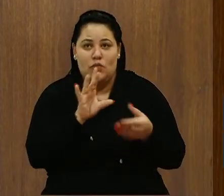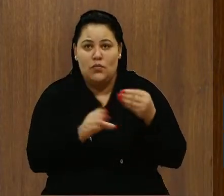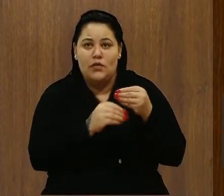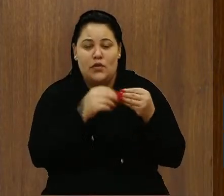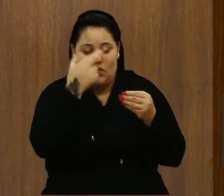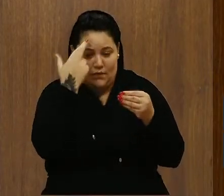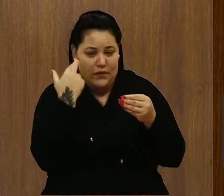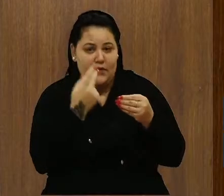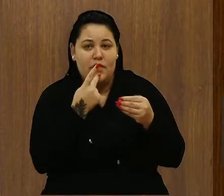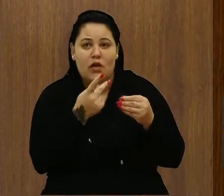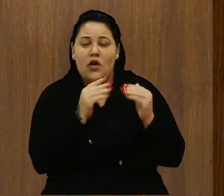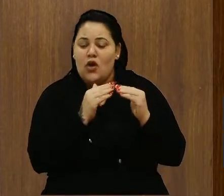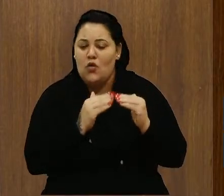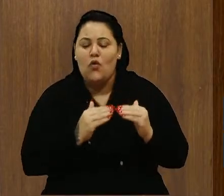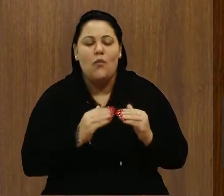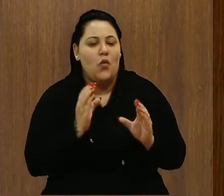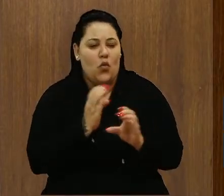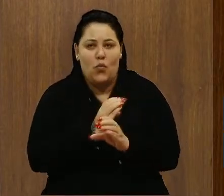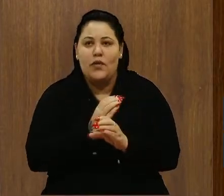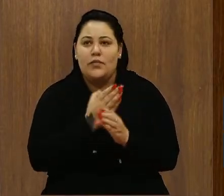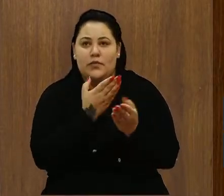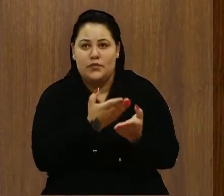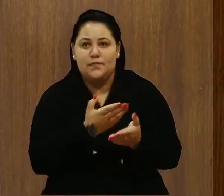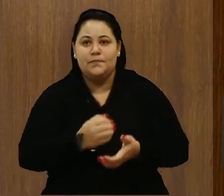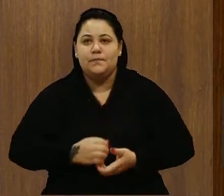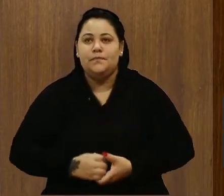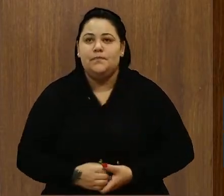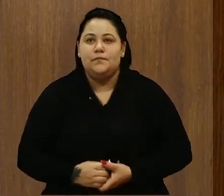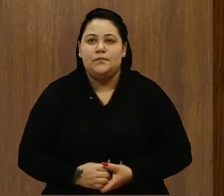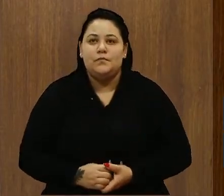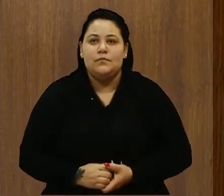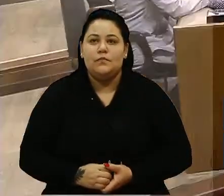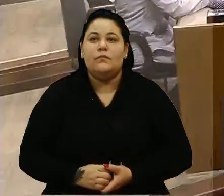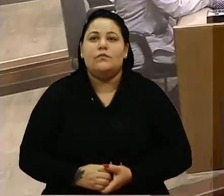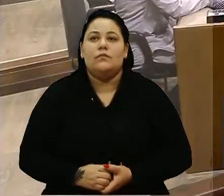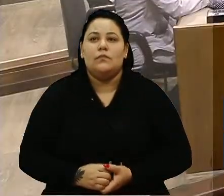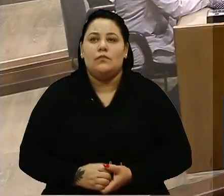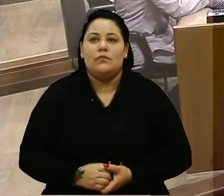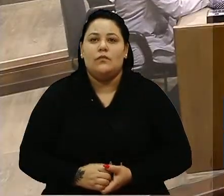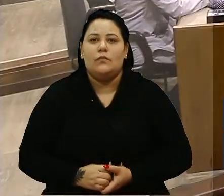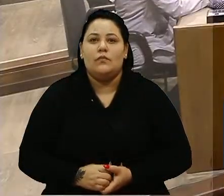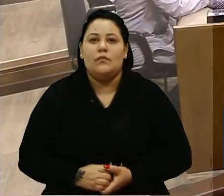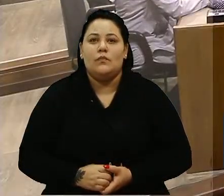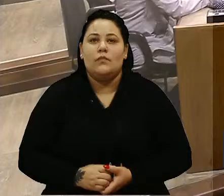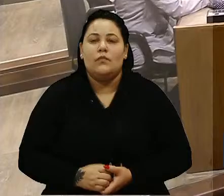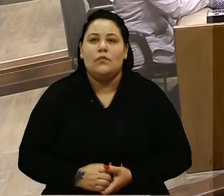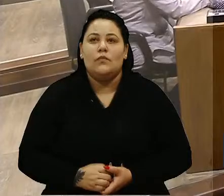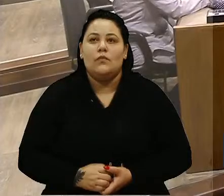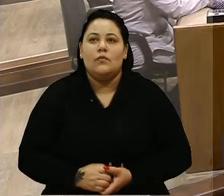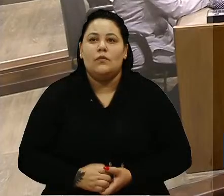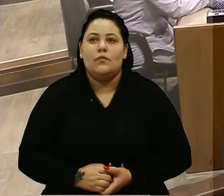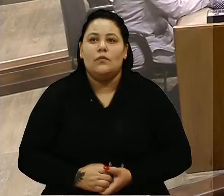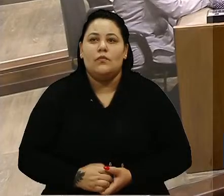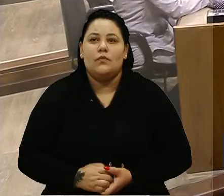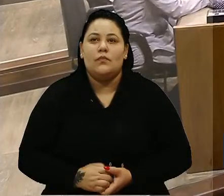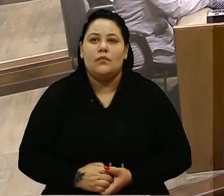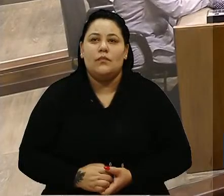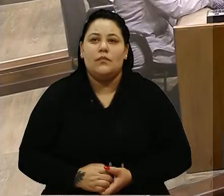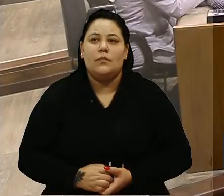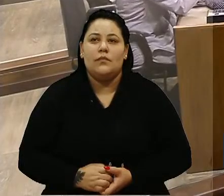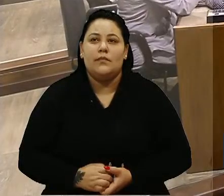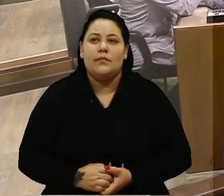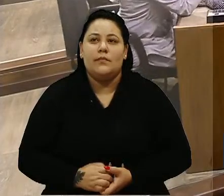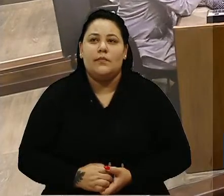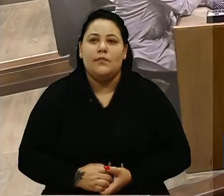Bueno falou, concordo integralmente por ele dito. Obrigado. Uma parte, vereador Juliano. O seu a parte, vereador. O vereador